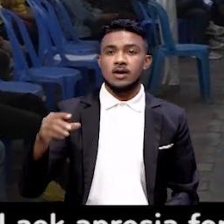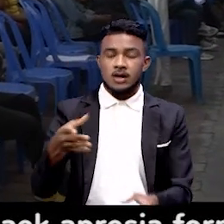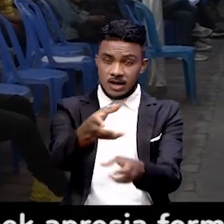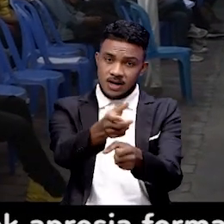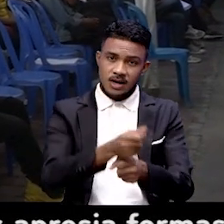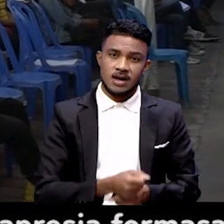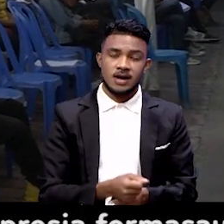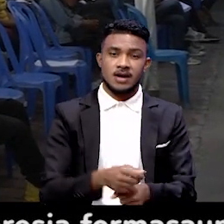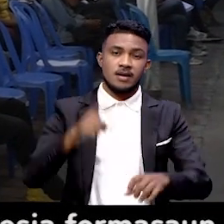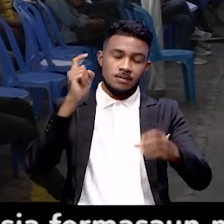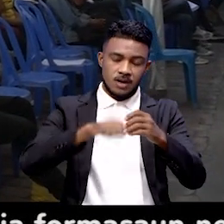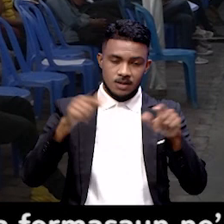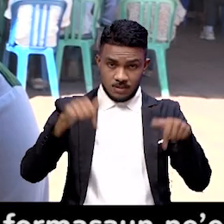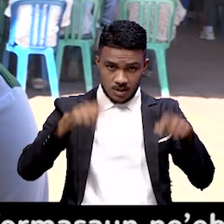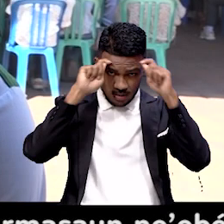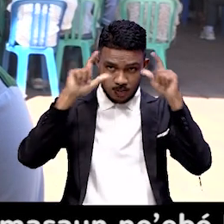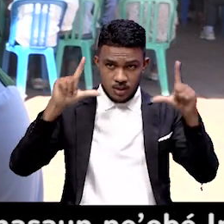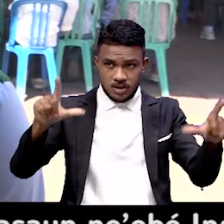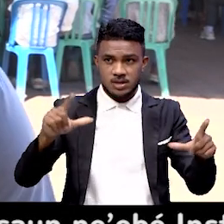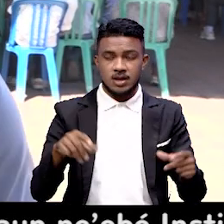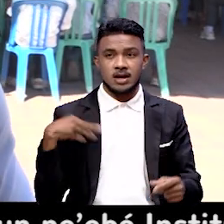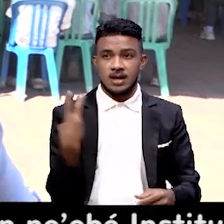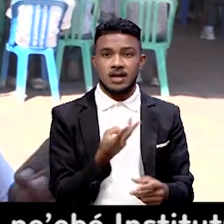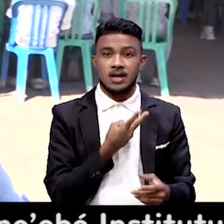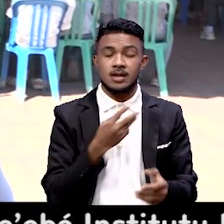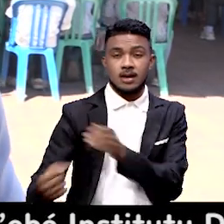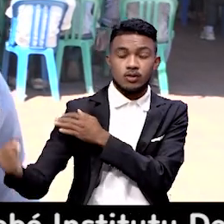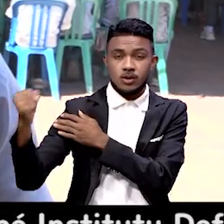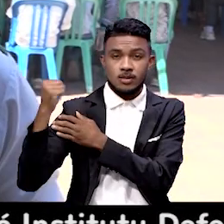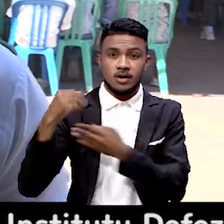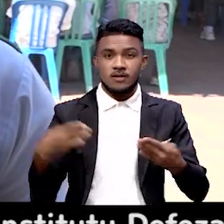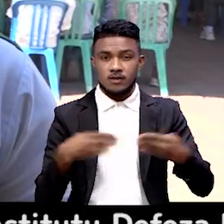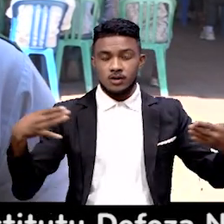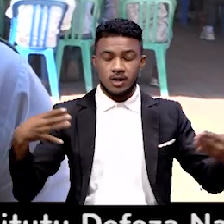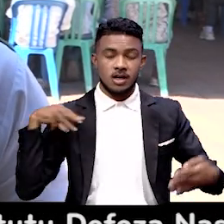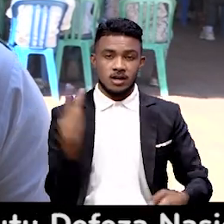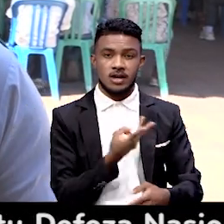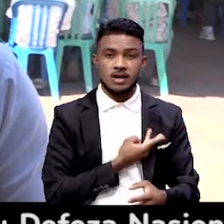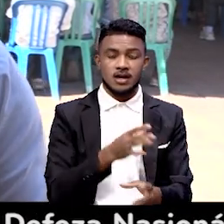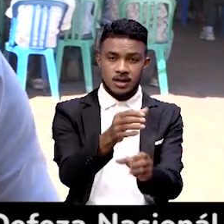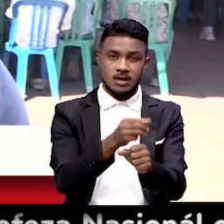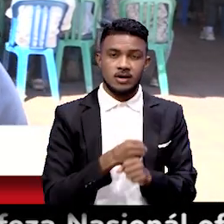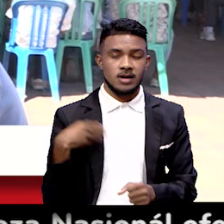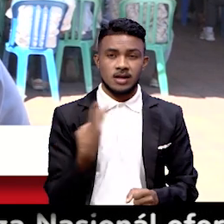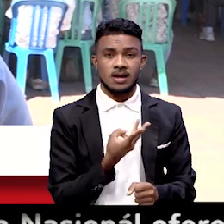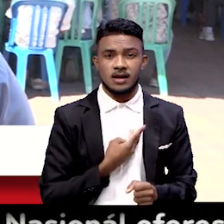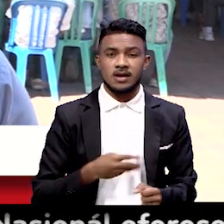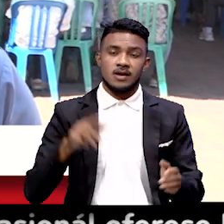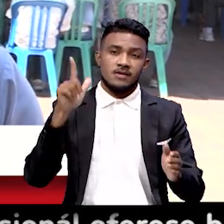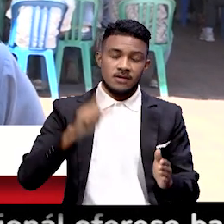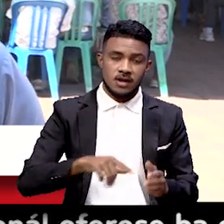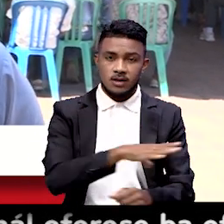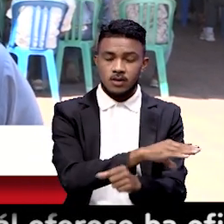sira. Hudi luta ba itania frontera agora. Fronteira ite heta nona itane soberania hela falta ho